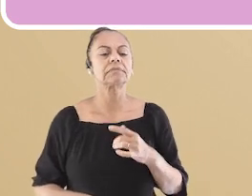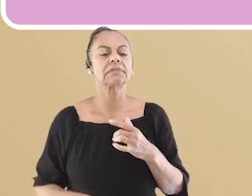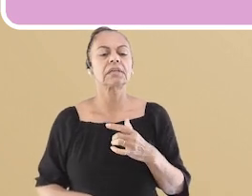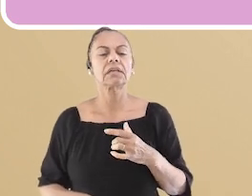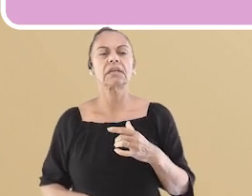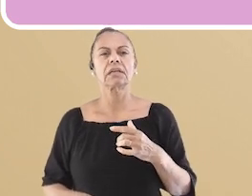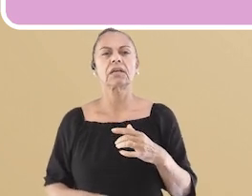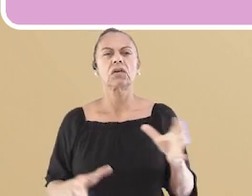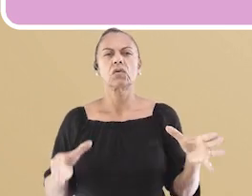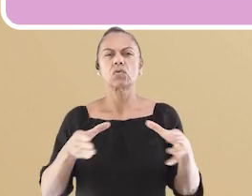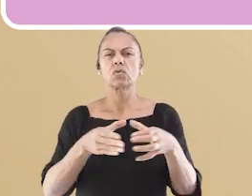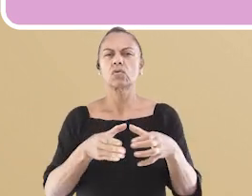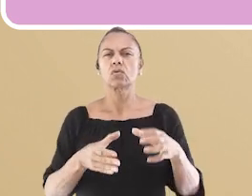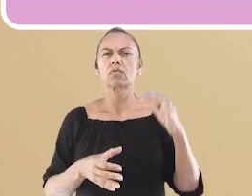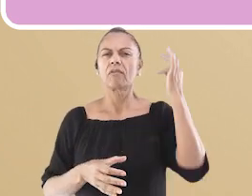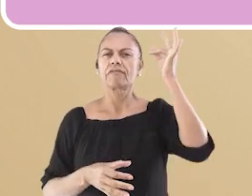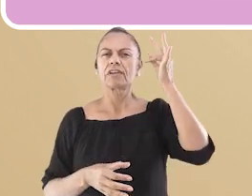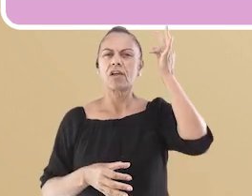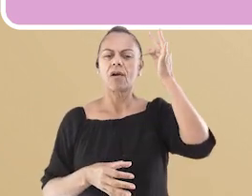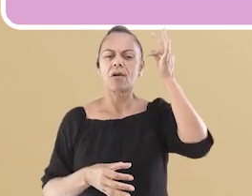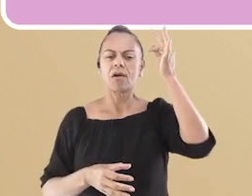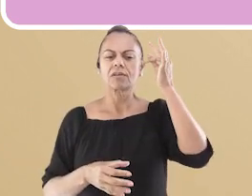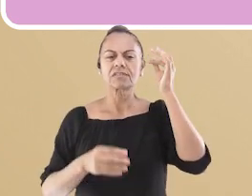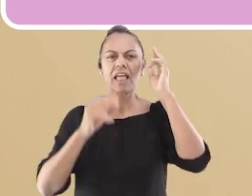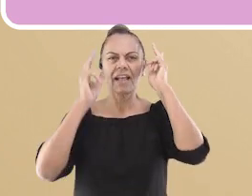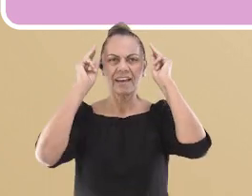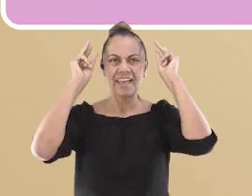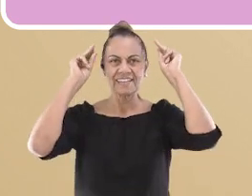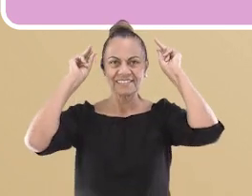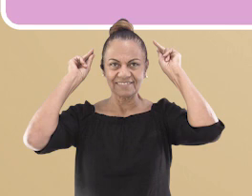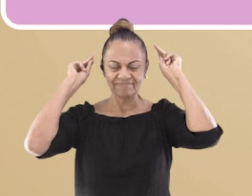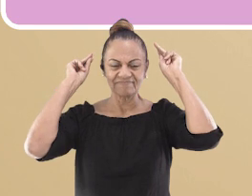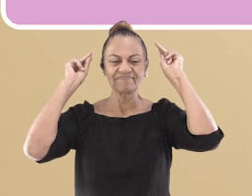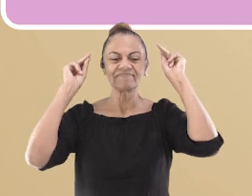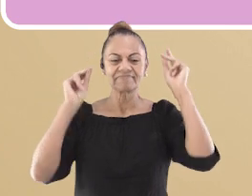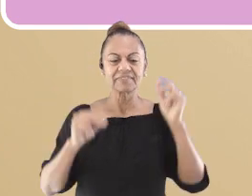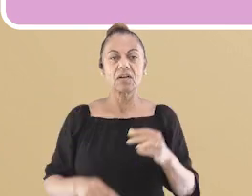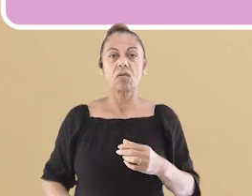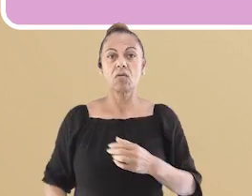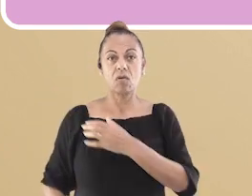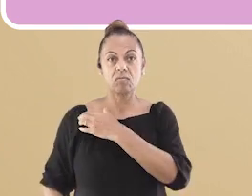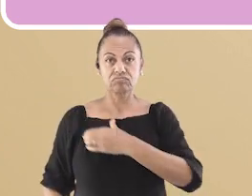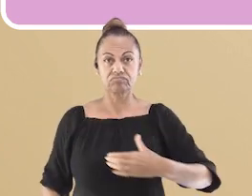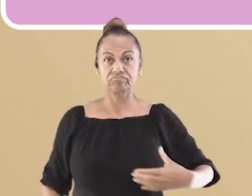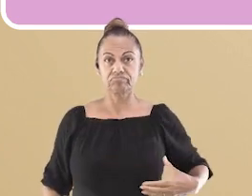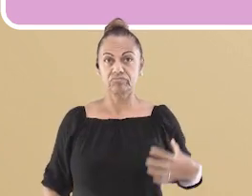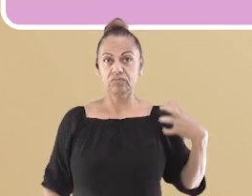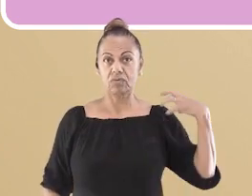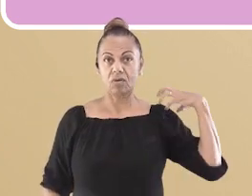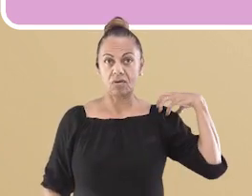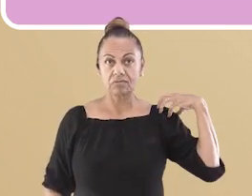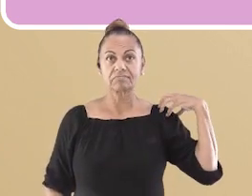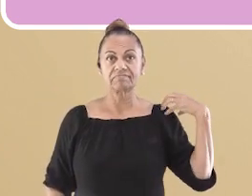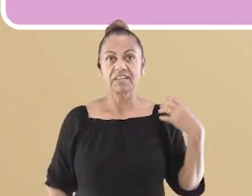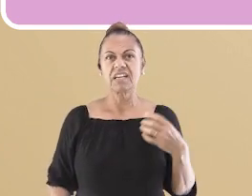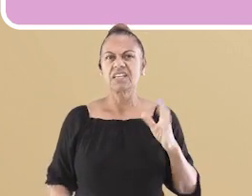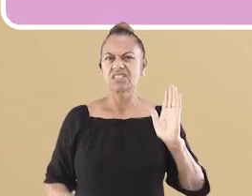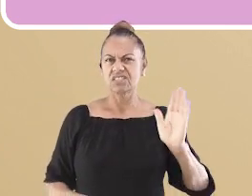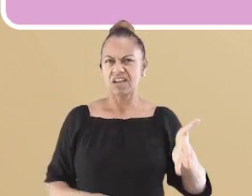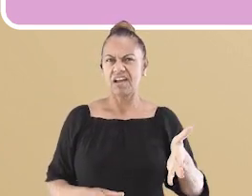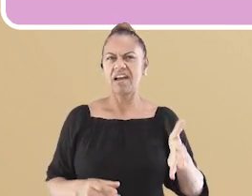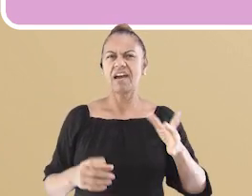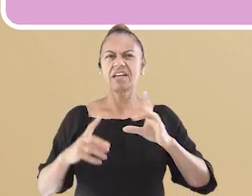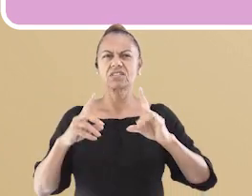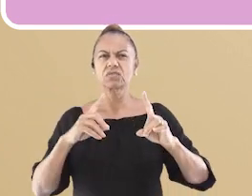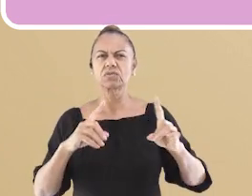atrás, como Sócrates, Platão e Aristóteles, já referiam sobre os valores humanos como a coragem, a